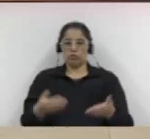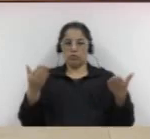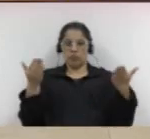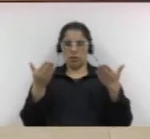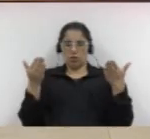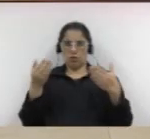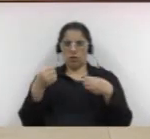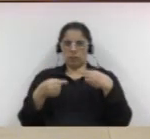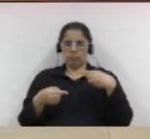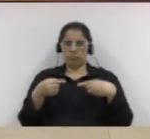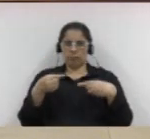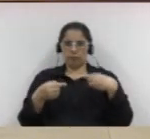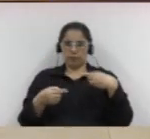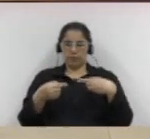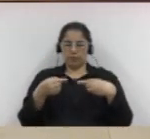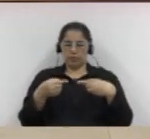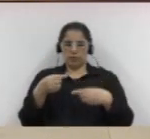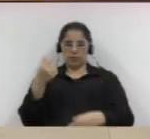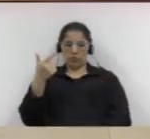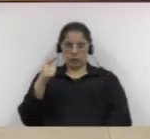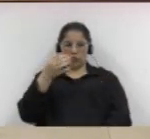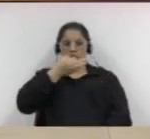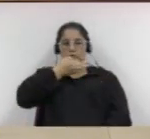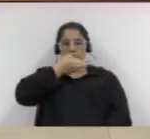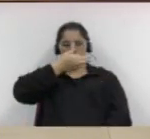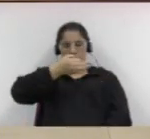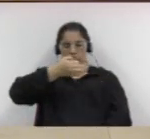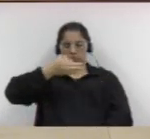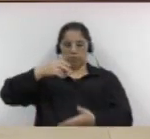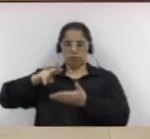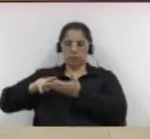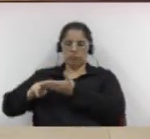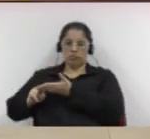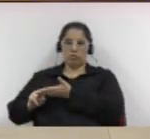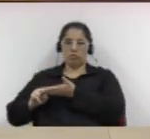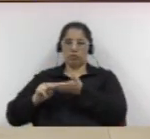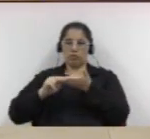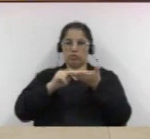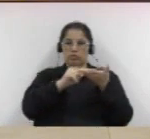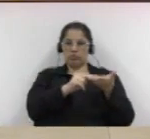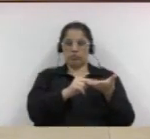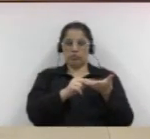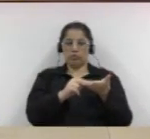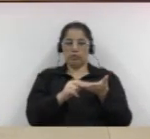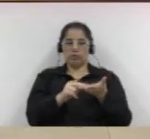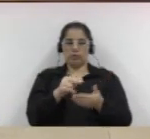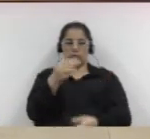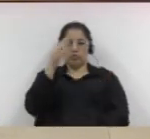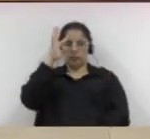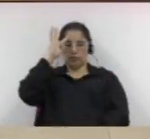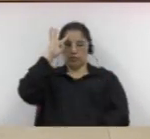está em discussão. Não havendo quem queira, encaminhe-se ao executivo. Requerimento